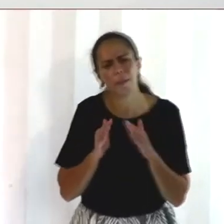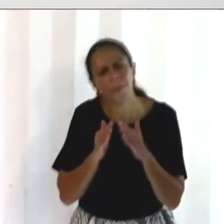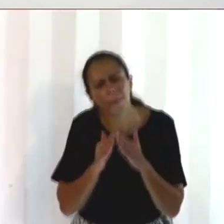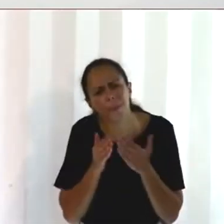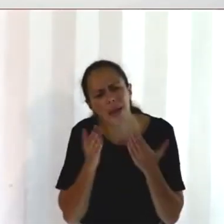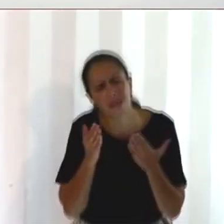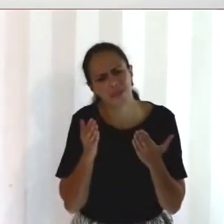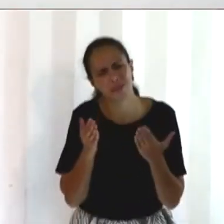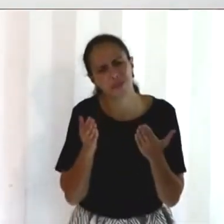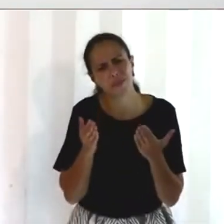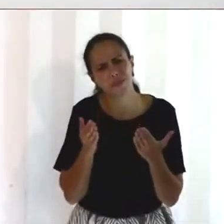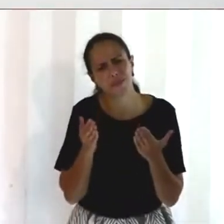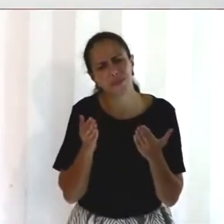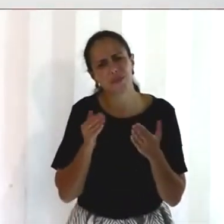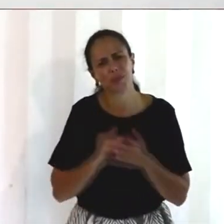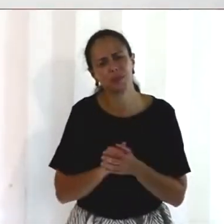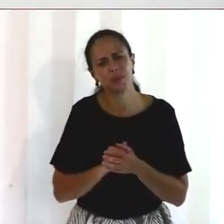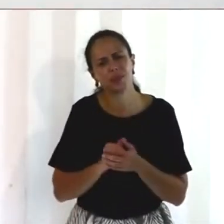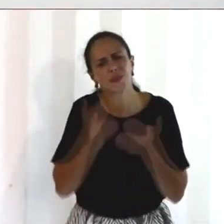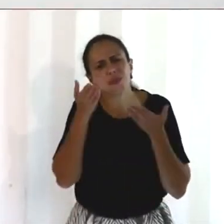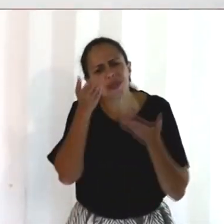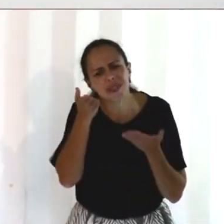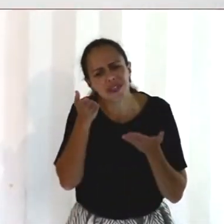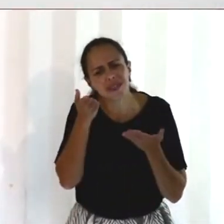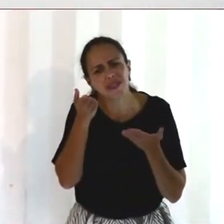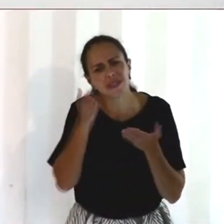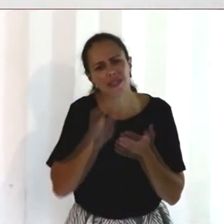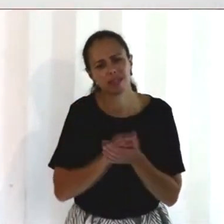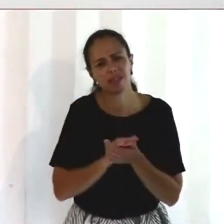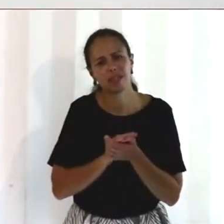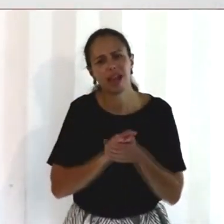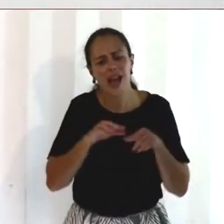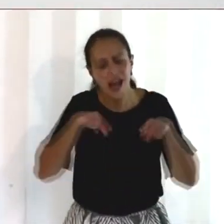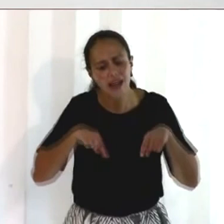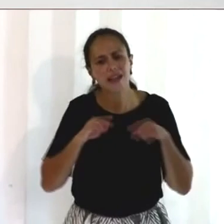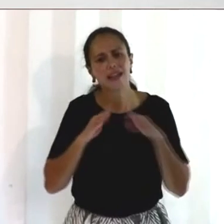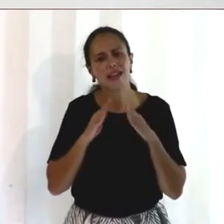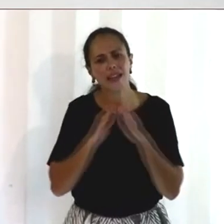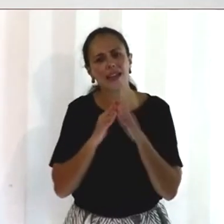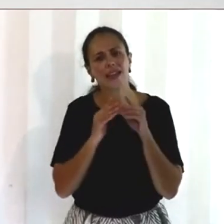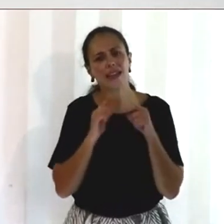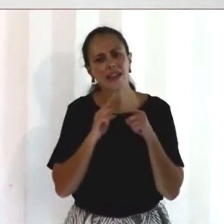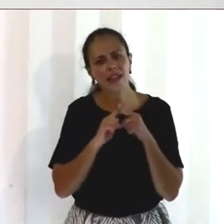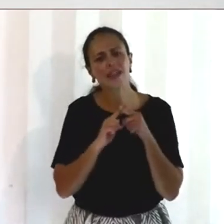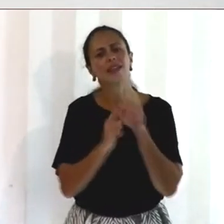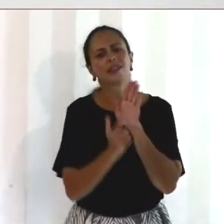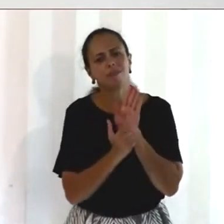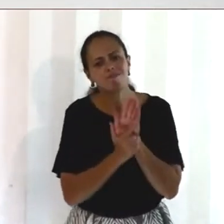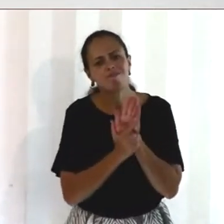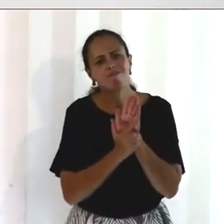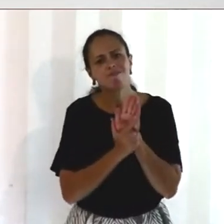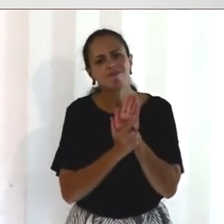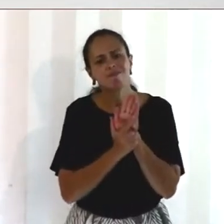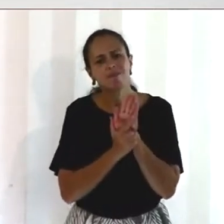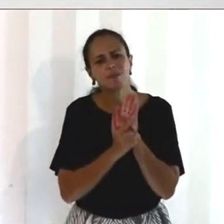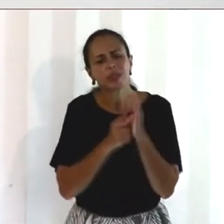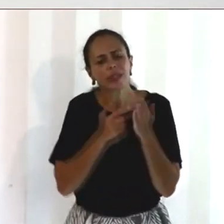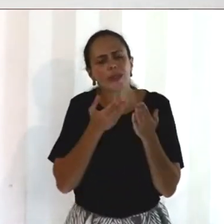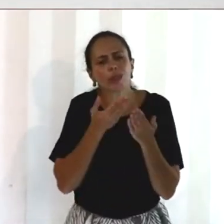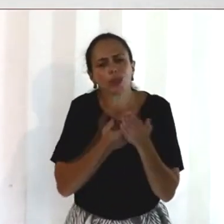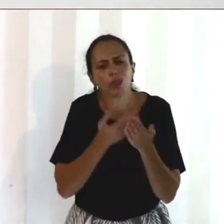suplicante. Eu suplico aos meus irmãos, membros da igreja presbiteriana da Lapa, façam devocional, por